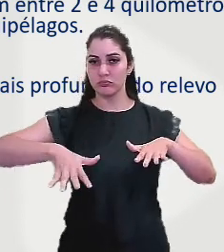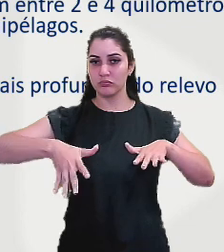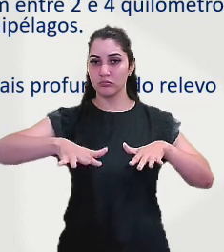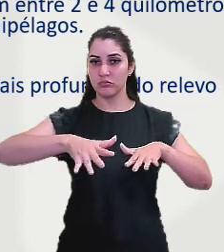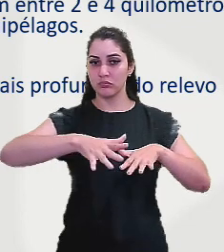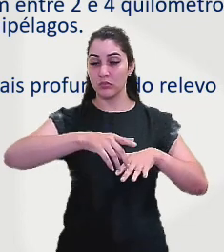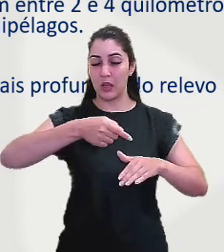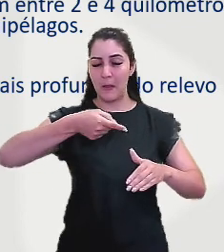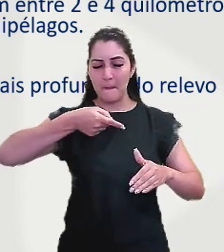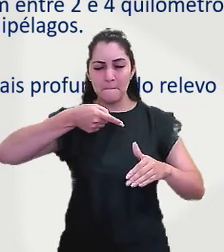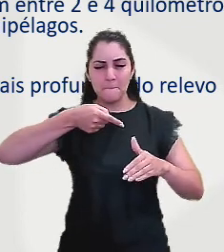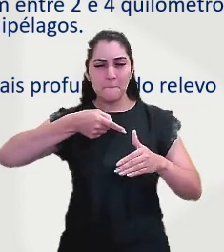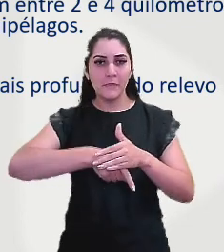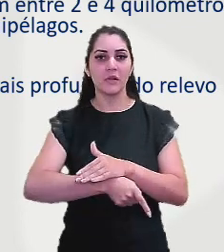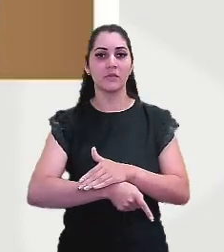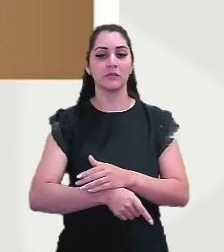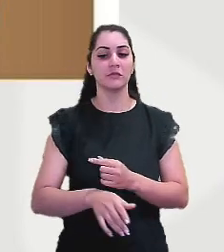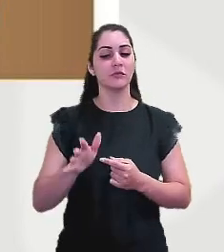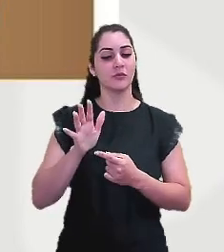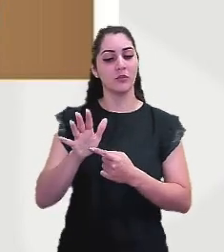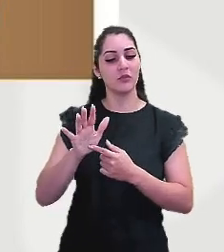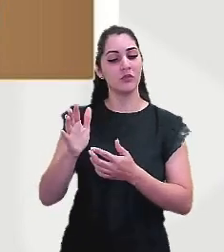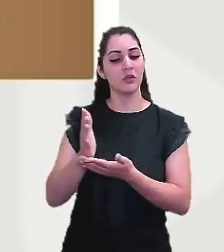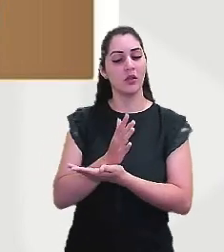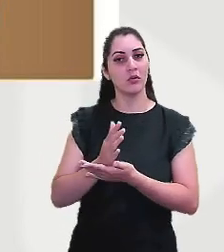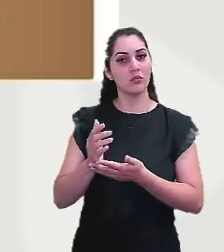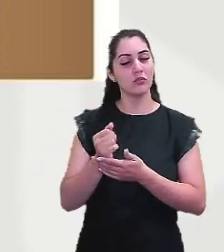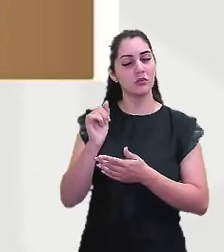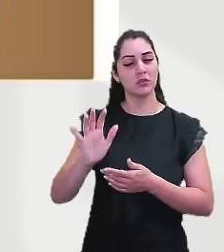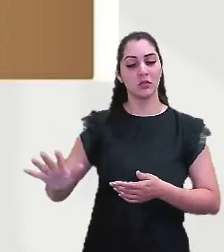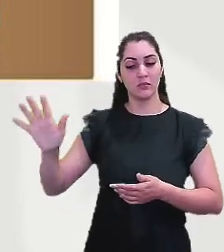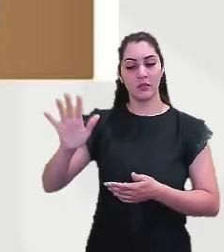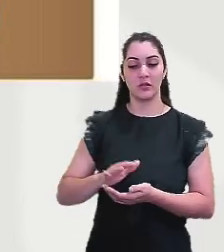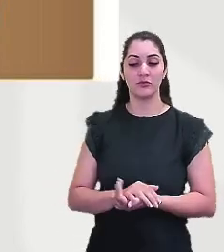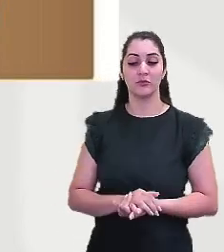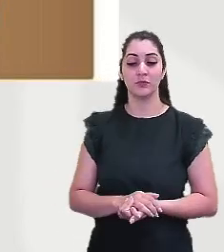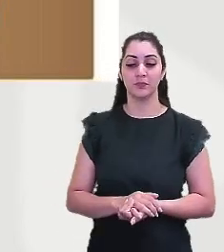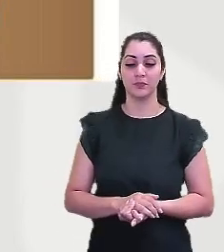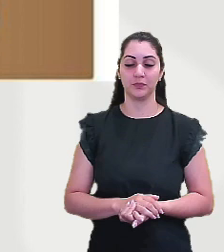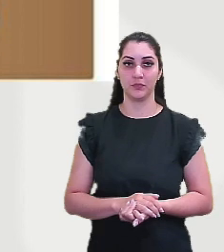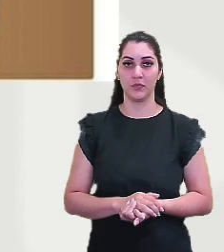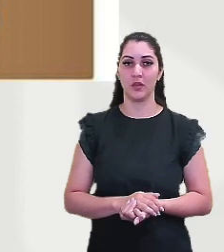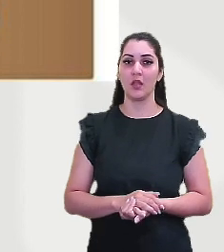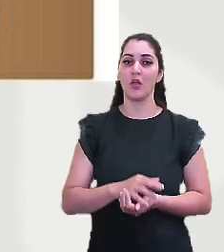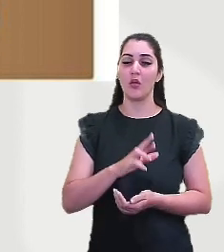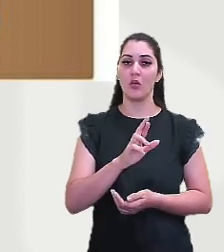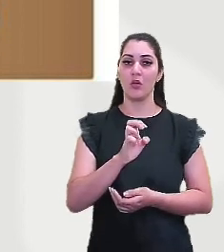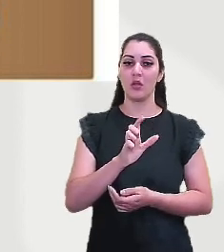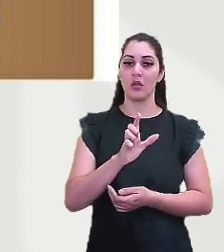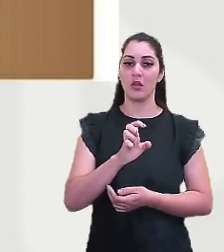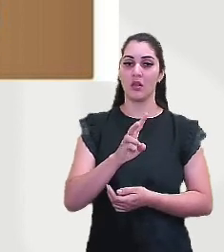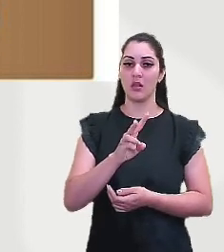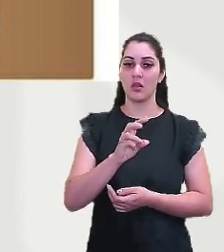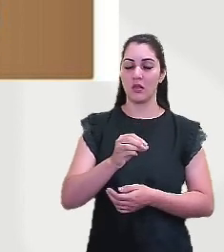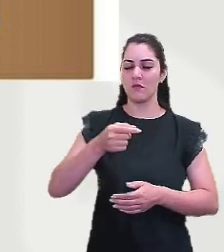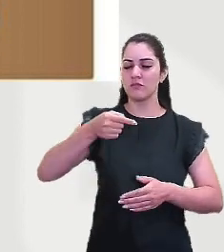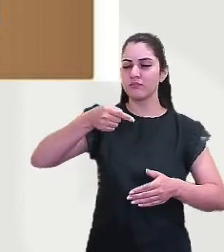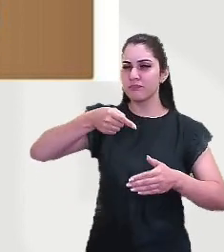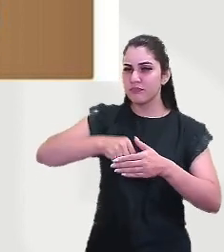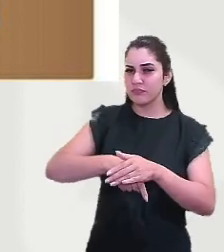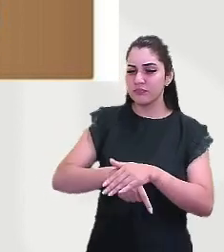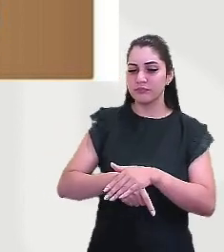do relevo submarino. Então vamos trazer aqui uma imagem do relevo submarino, e ali no continente, próximo ao continente, a plataforma